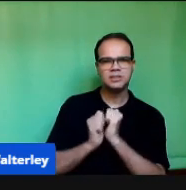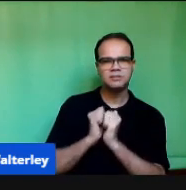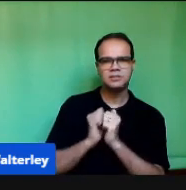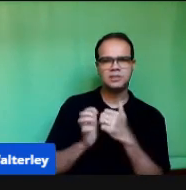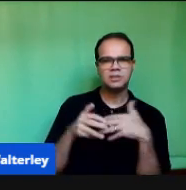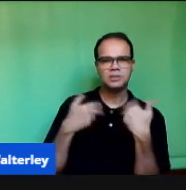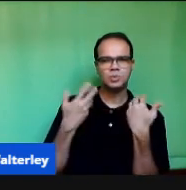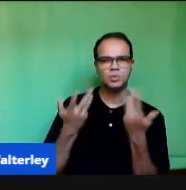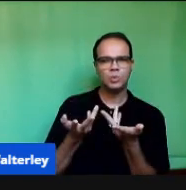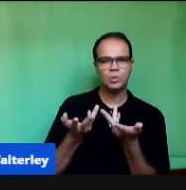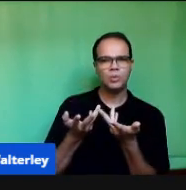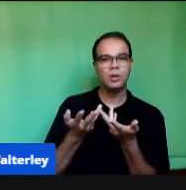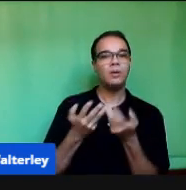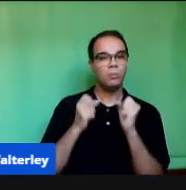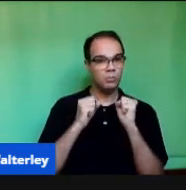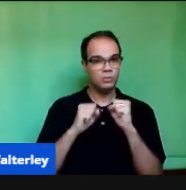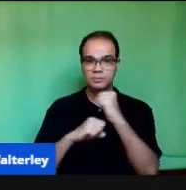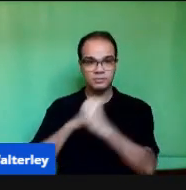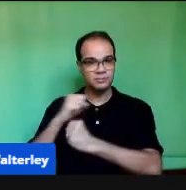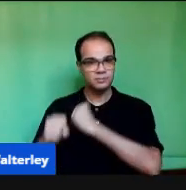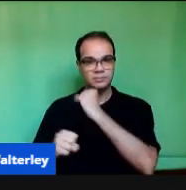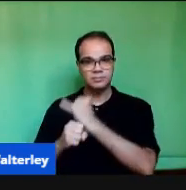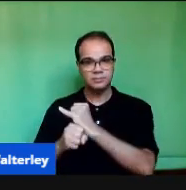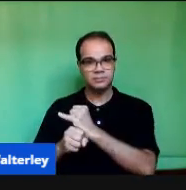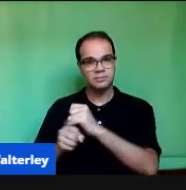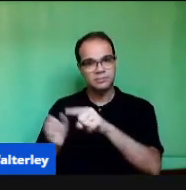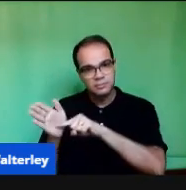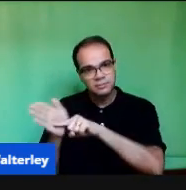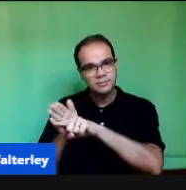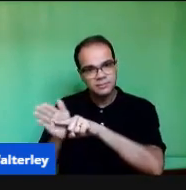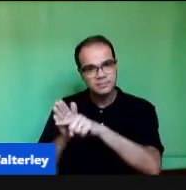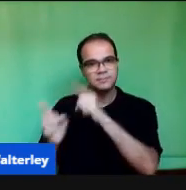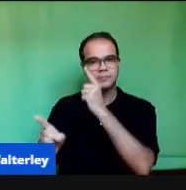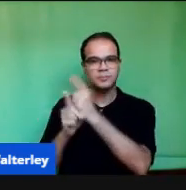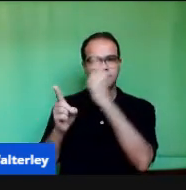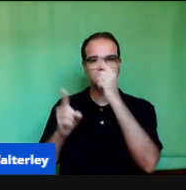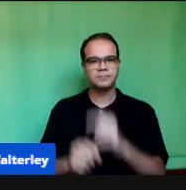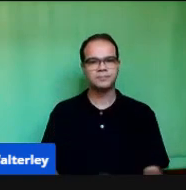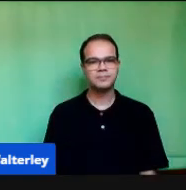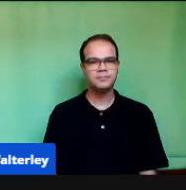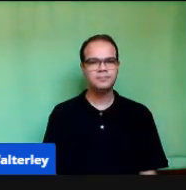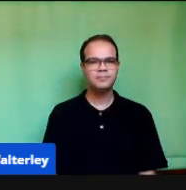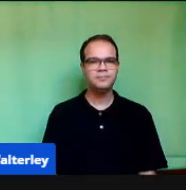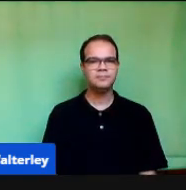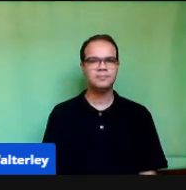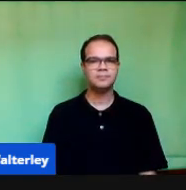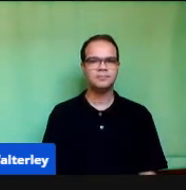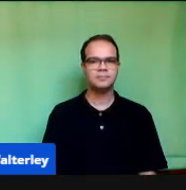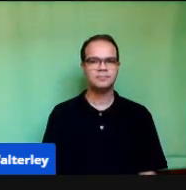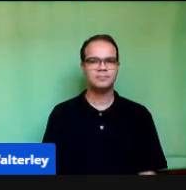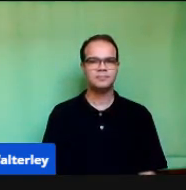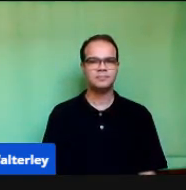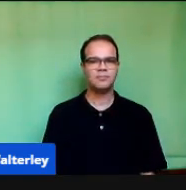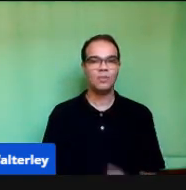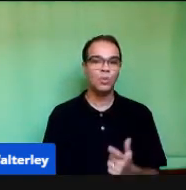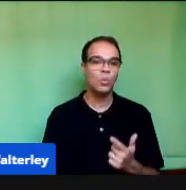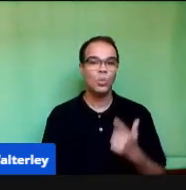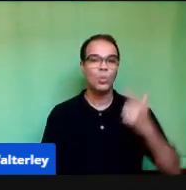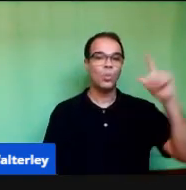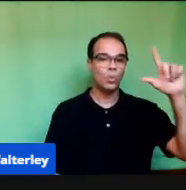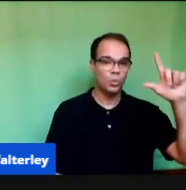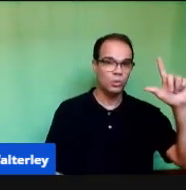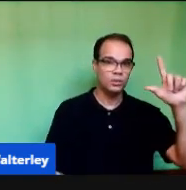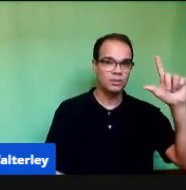aprofundar nessa temática. Uma outra situação que também ocorre,